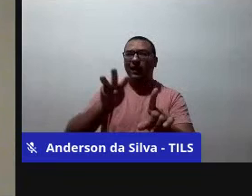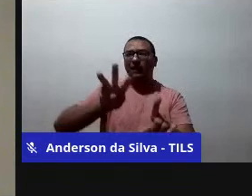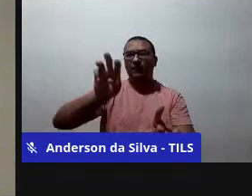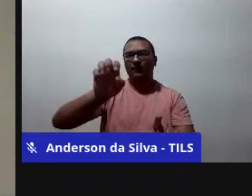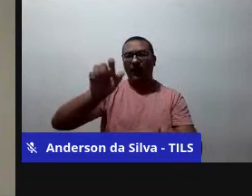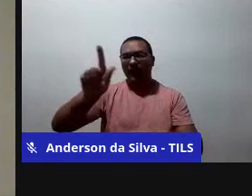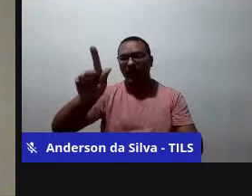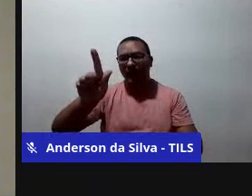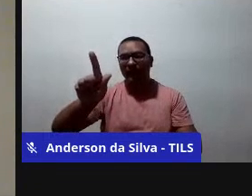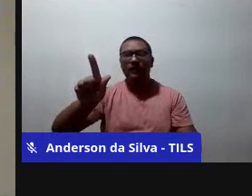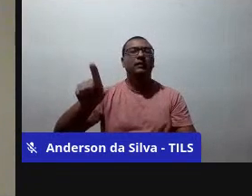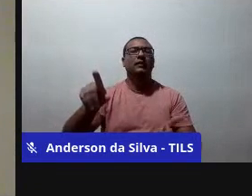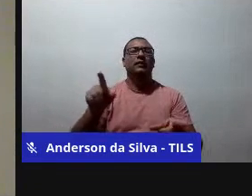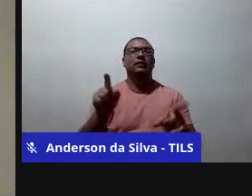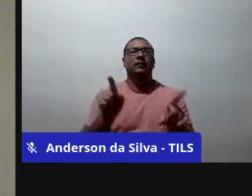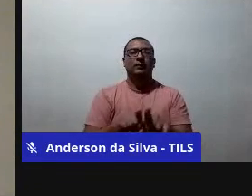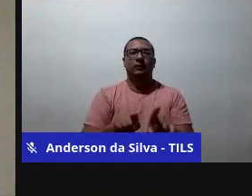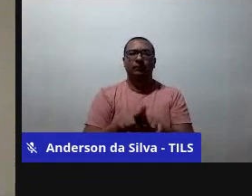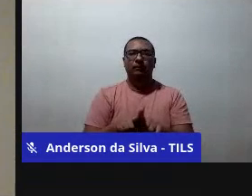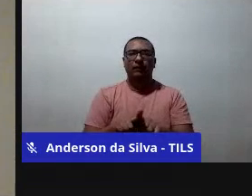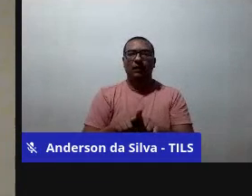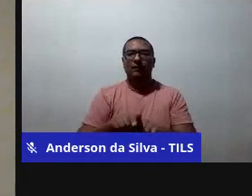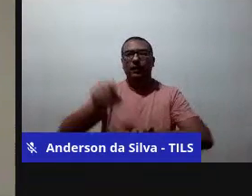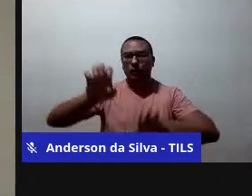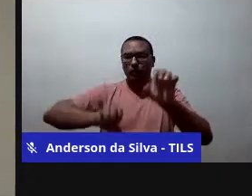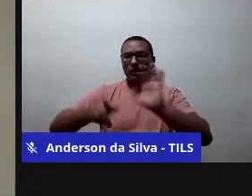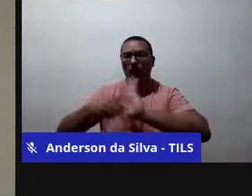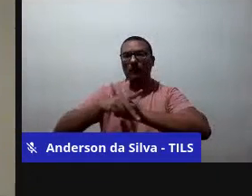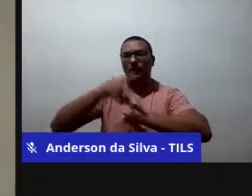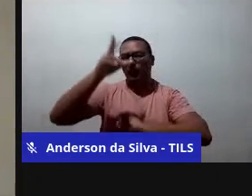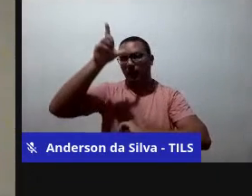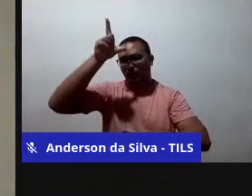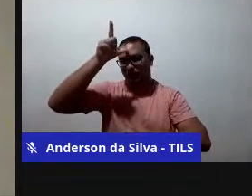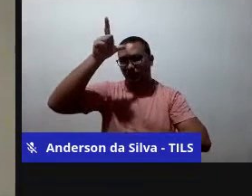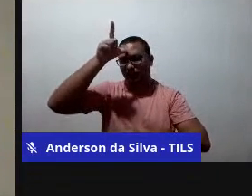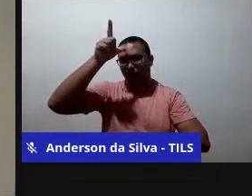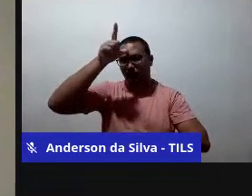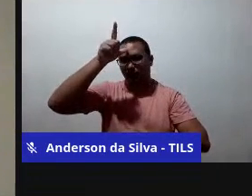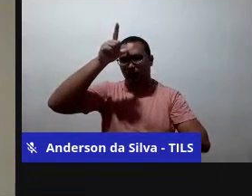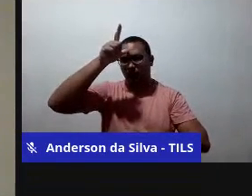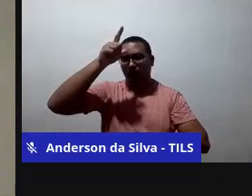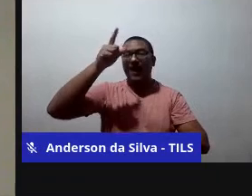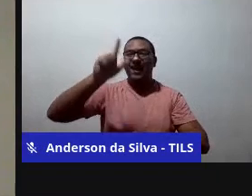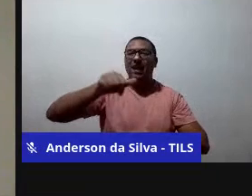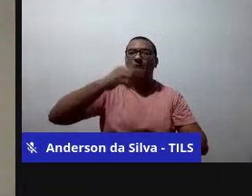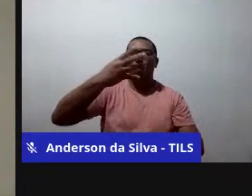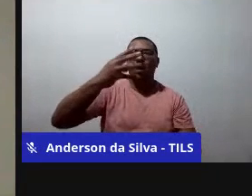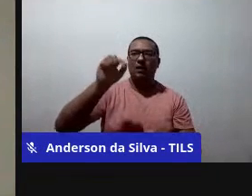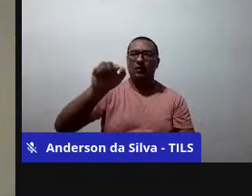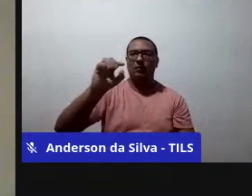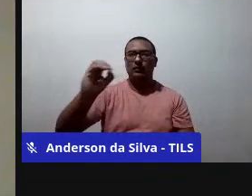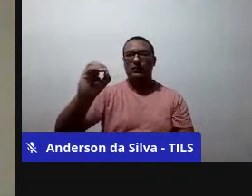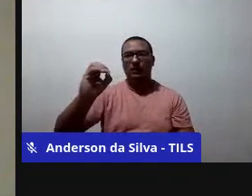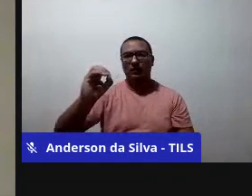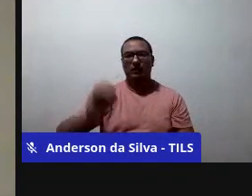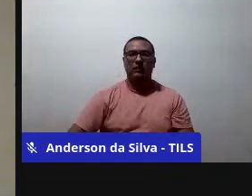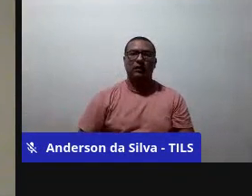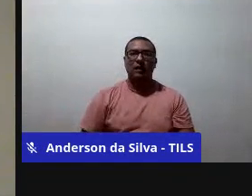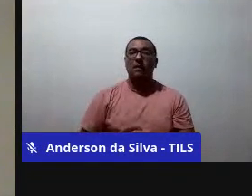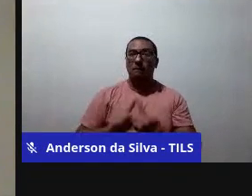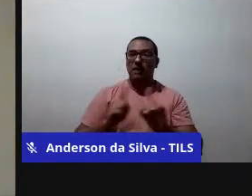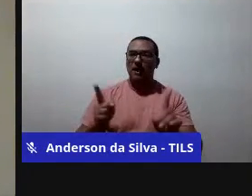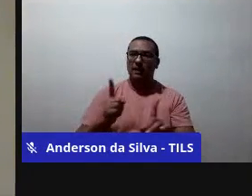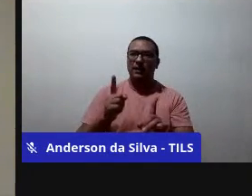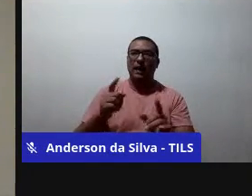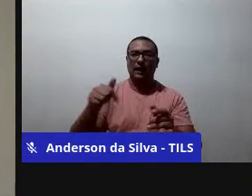setor industrial alemão, designaram como indústria 4.0, mas, do ponto de vista acadêmico, o termo